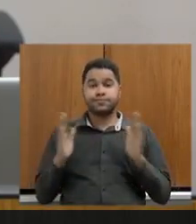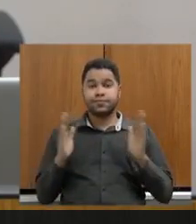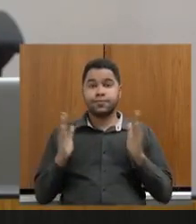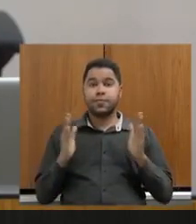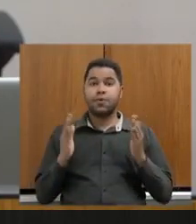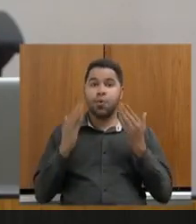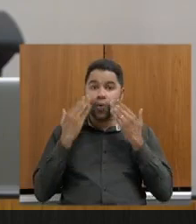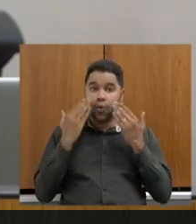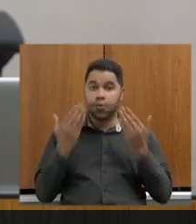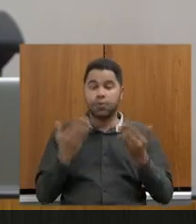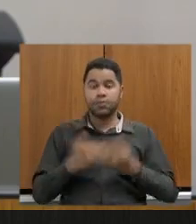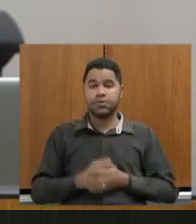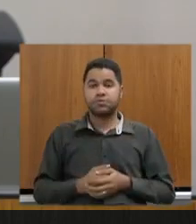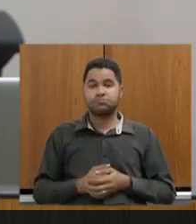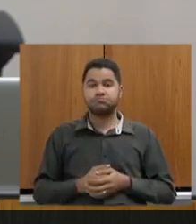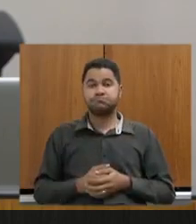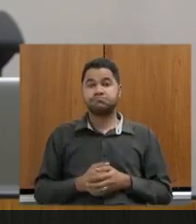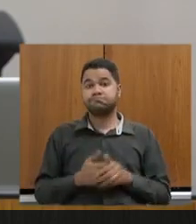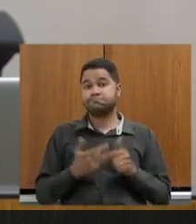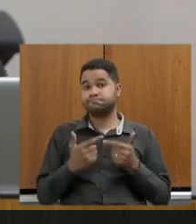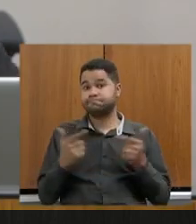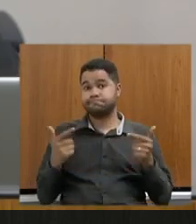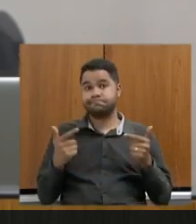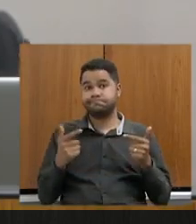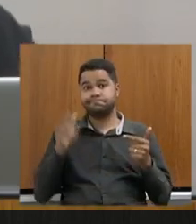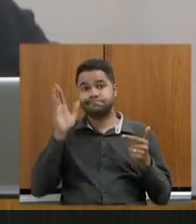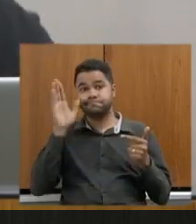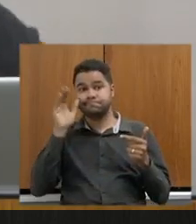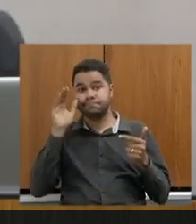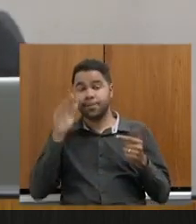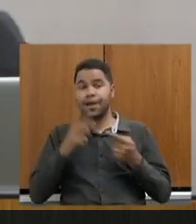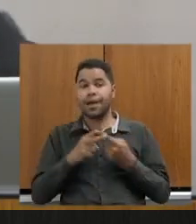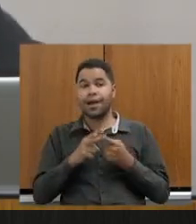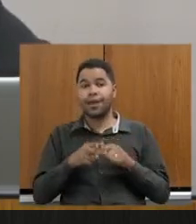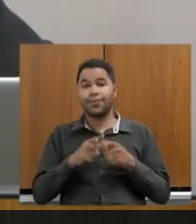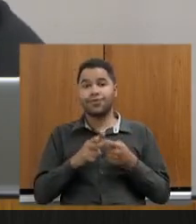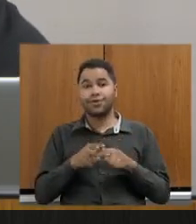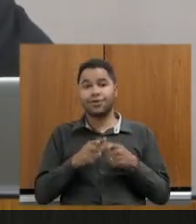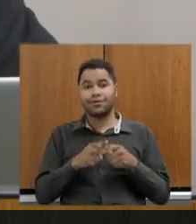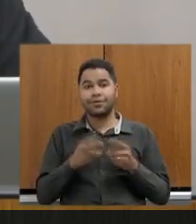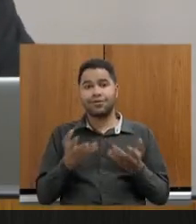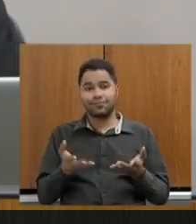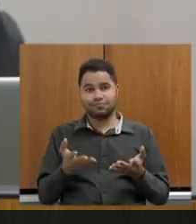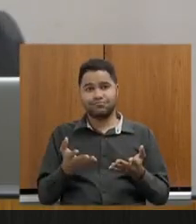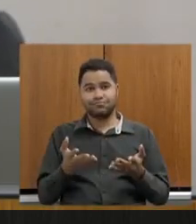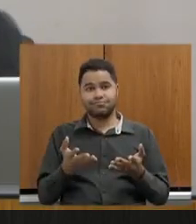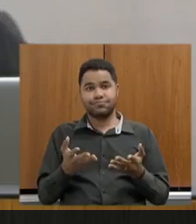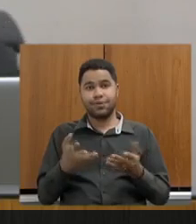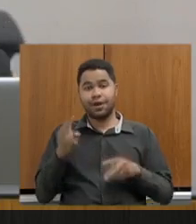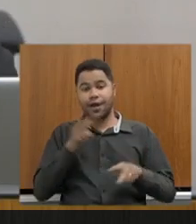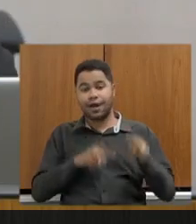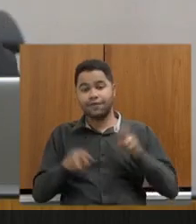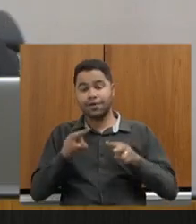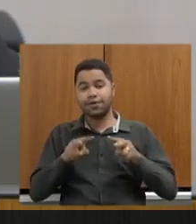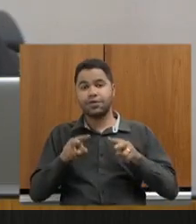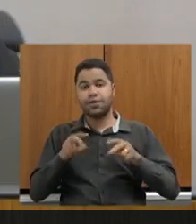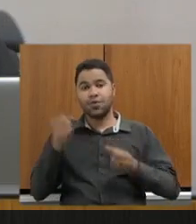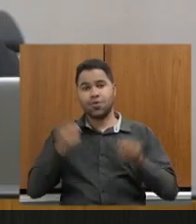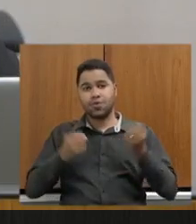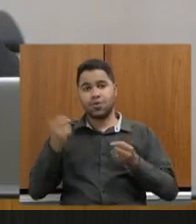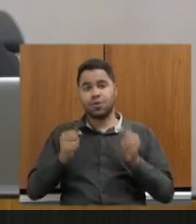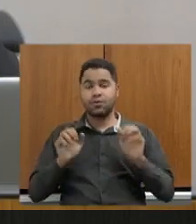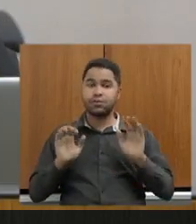audiência pública eu teria observado a manutenção de primeiro Escalão e avaliação do veículo